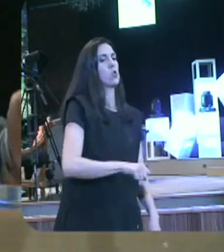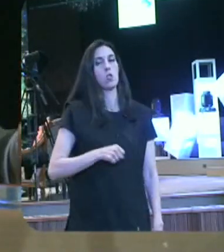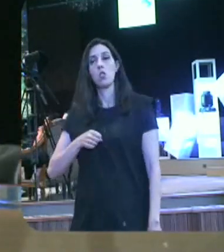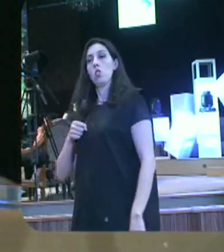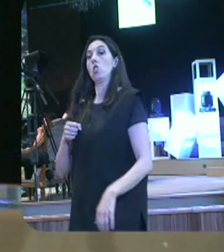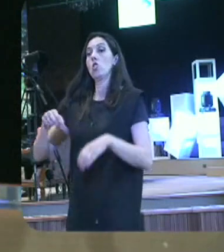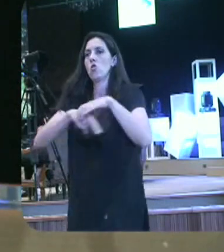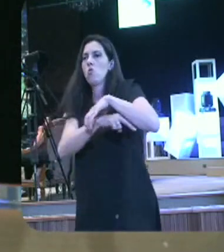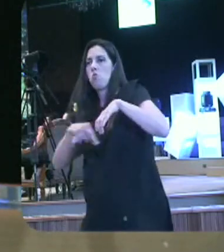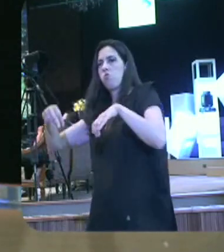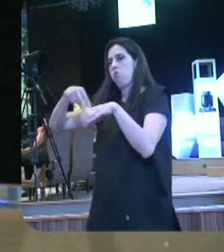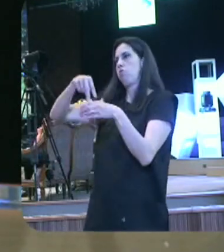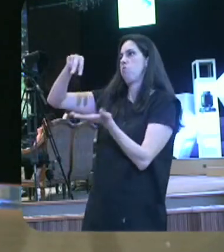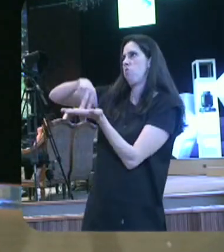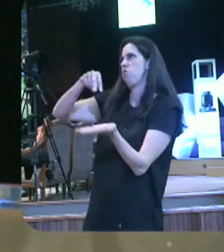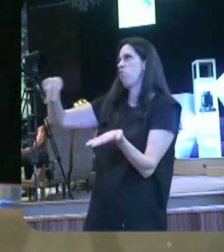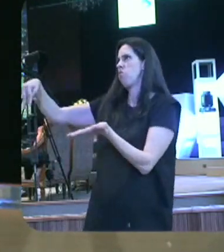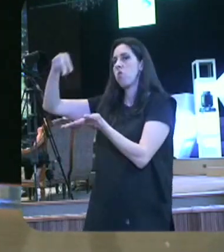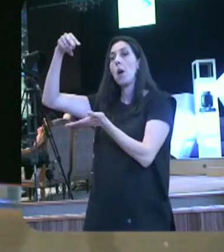eterna.